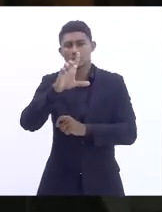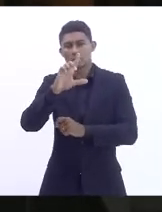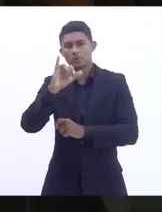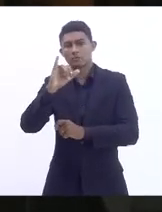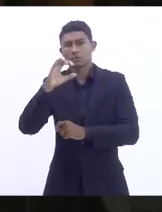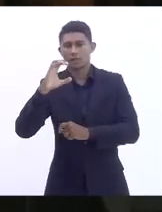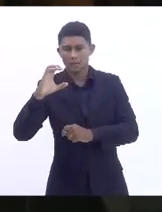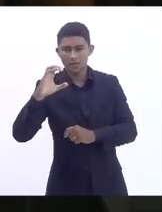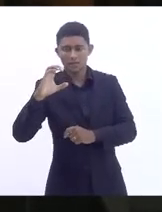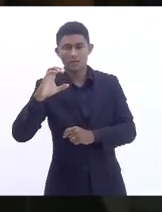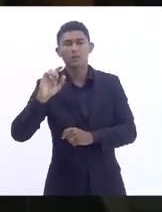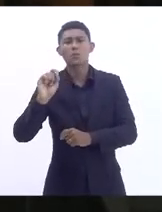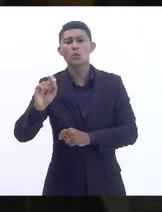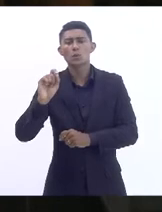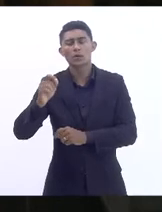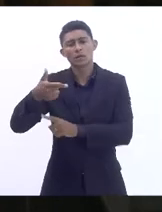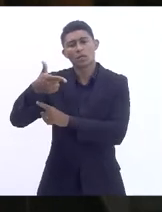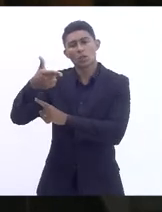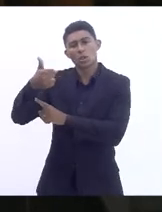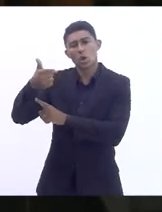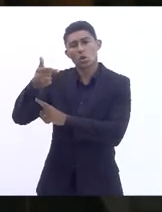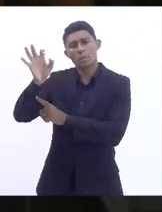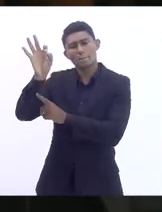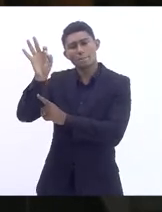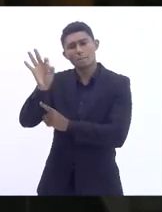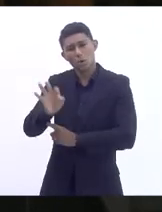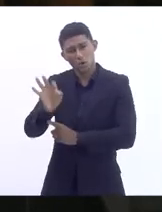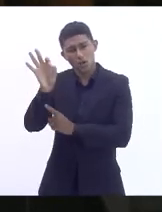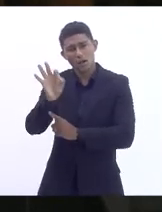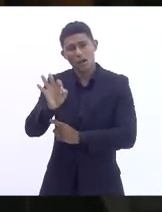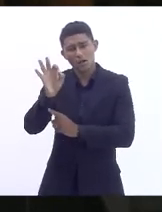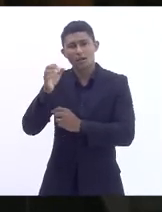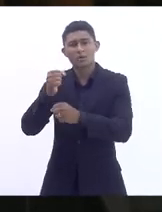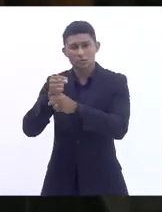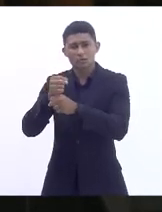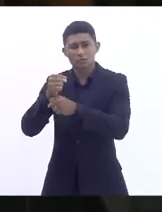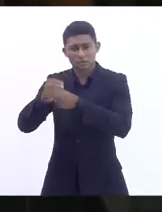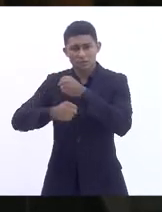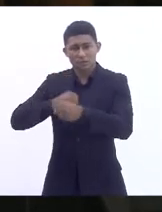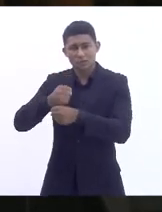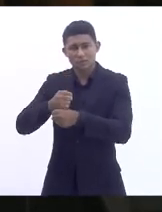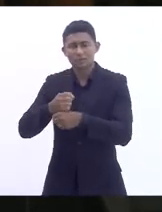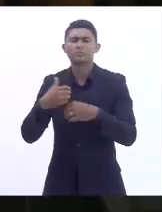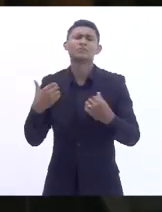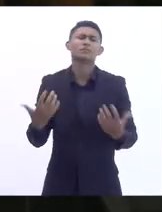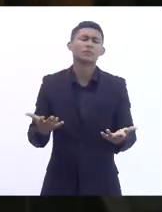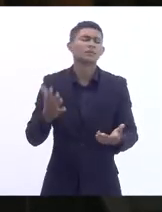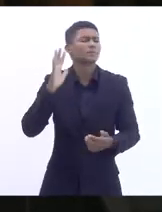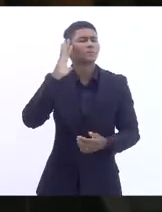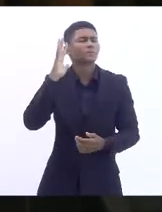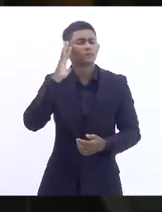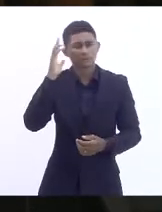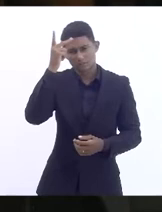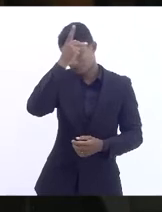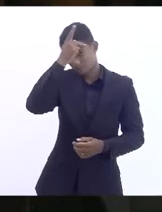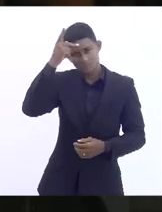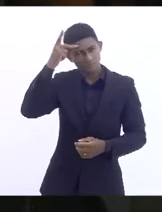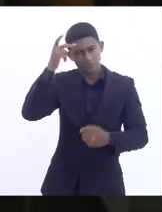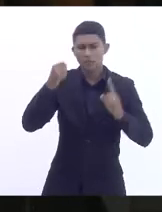a 12% ao ano. Se alguém for num empréstimo formal